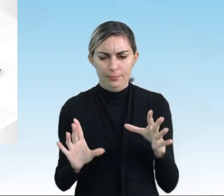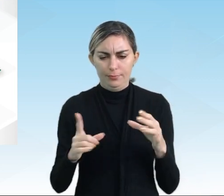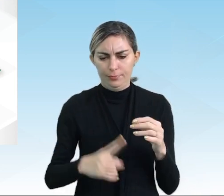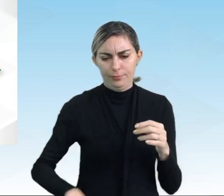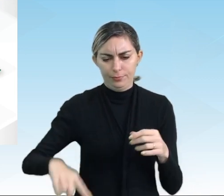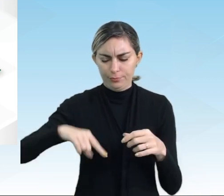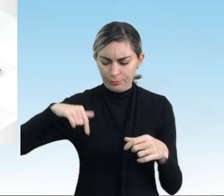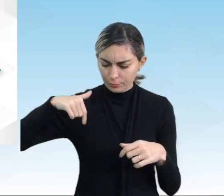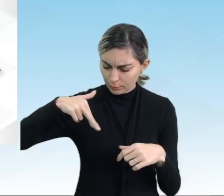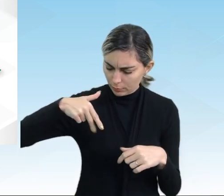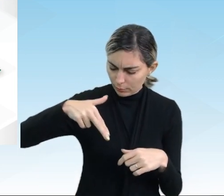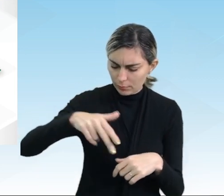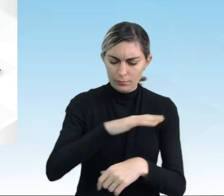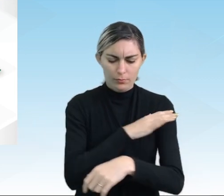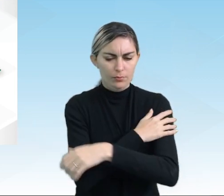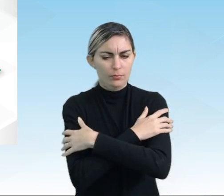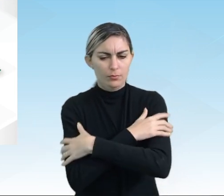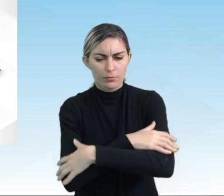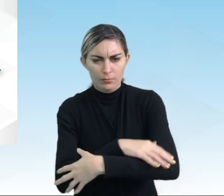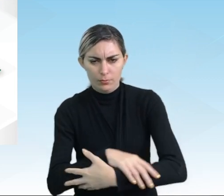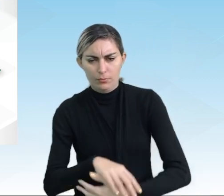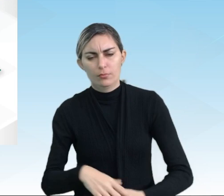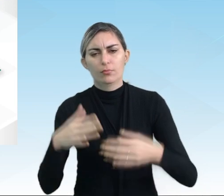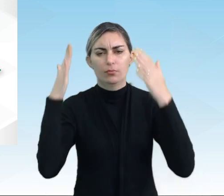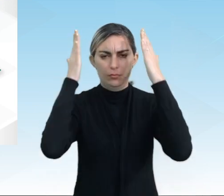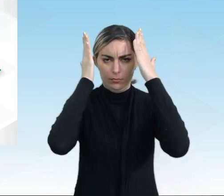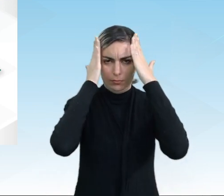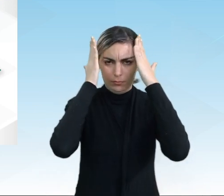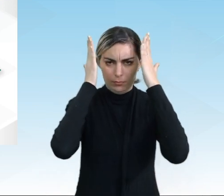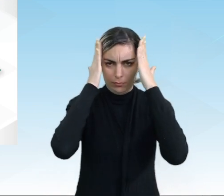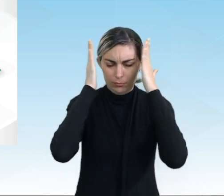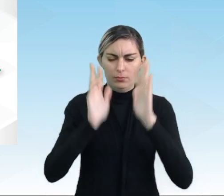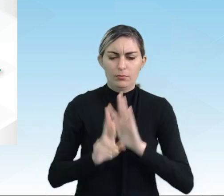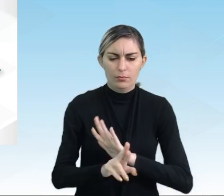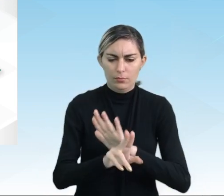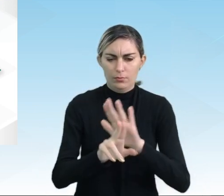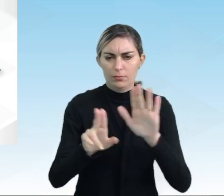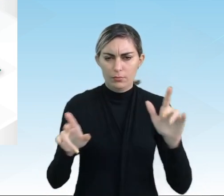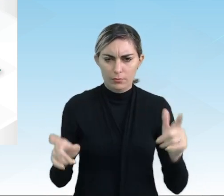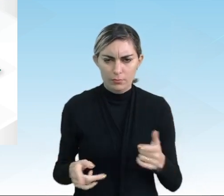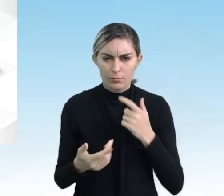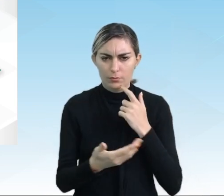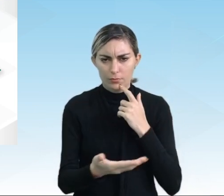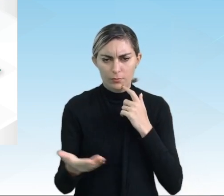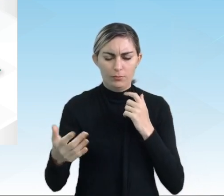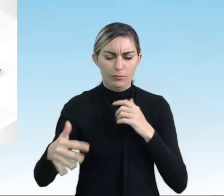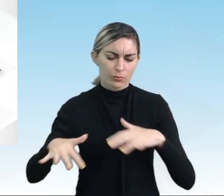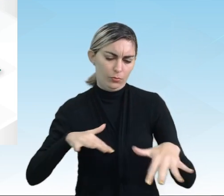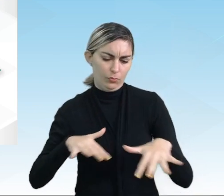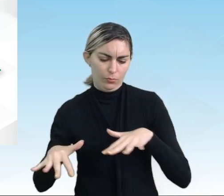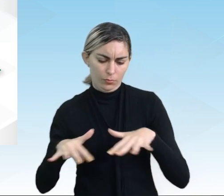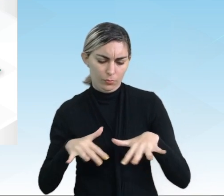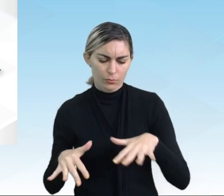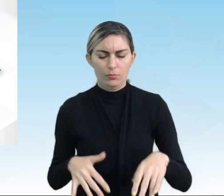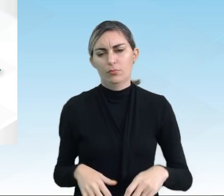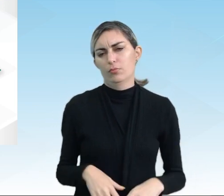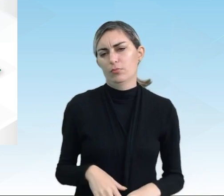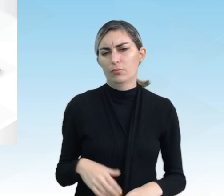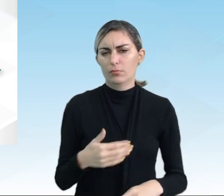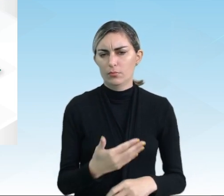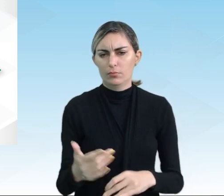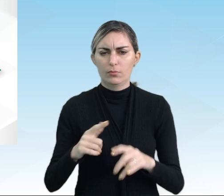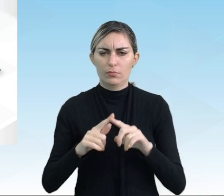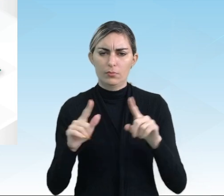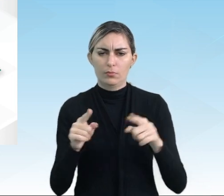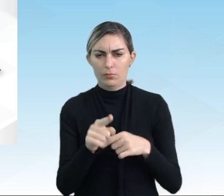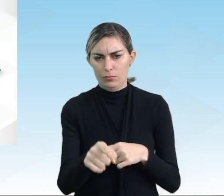nossas pernas, braços, cabeças e etc. elas possam ali se movimentar. Mas